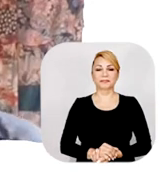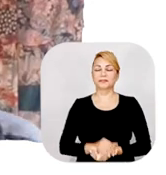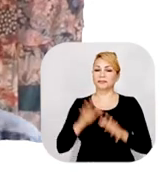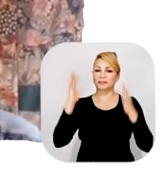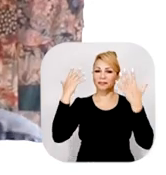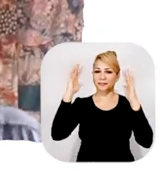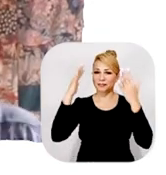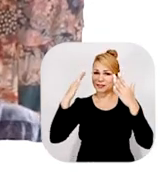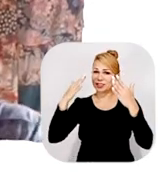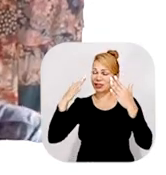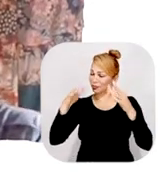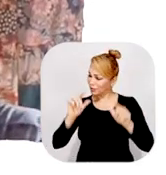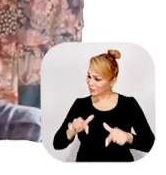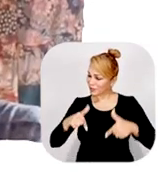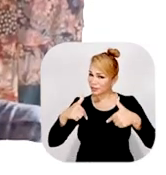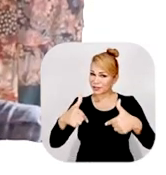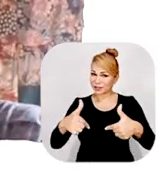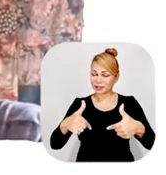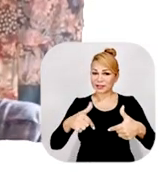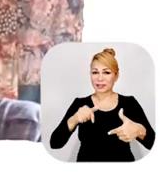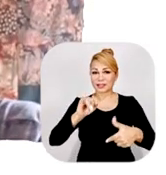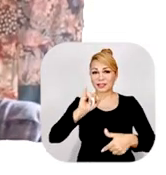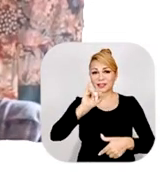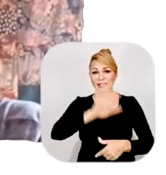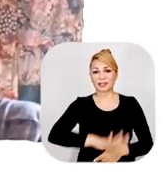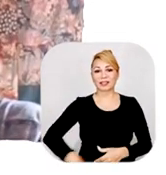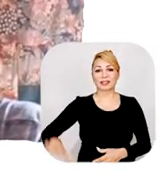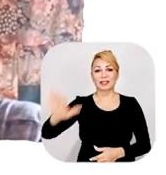pela jornada. A mesma Imagens do Tempo